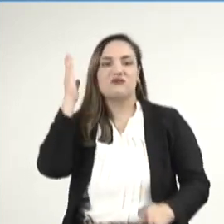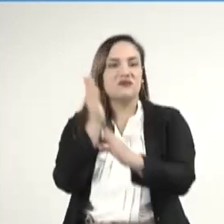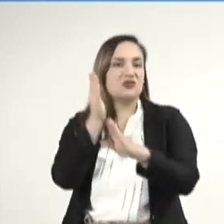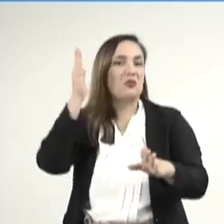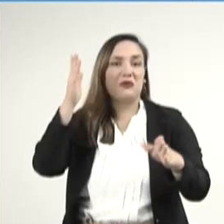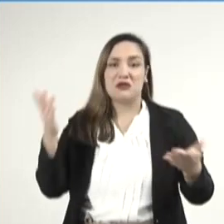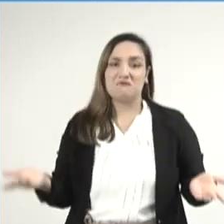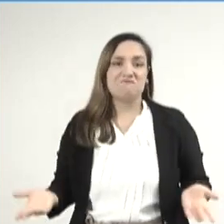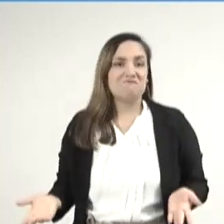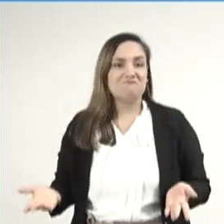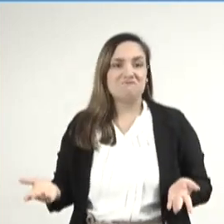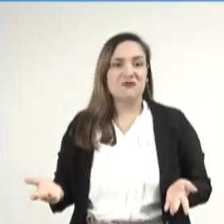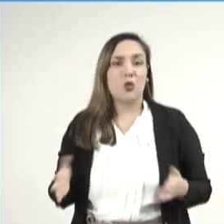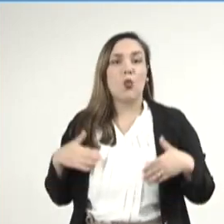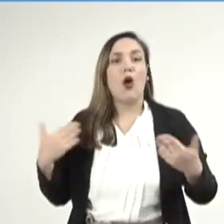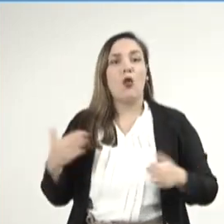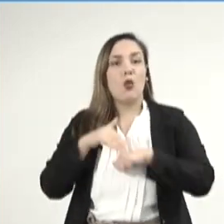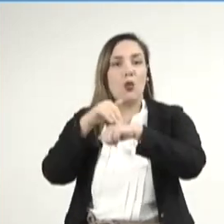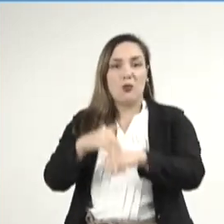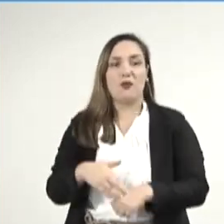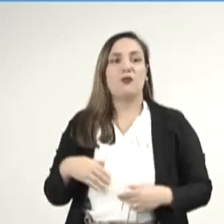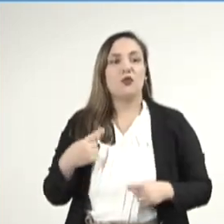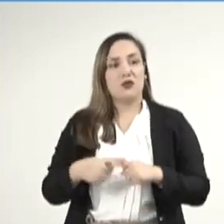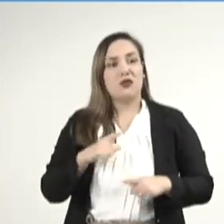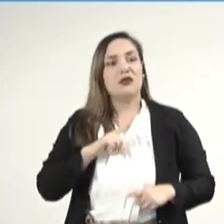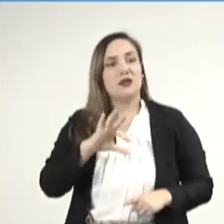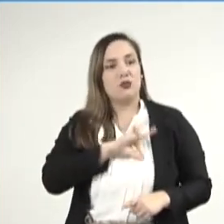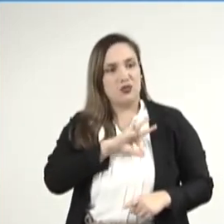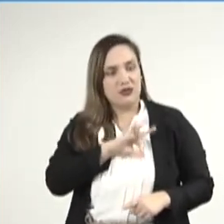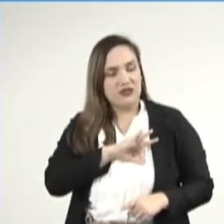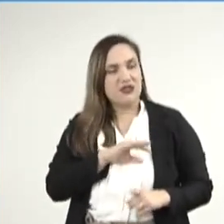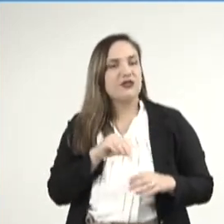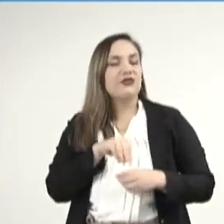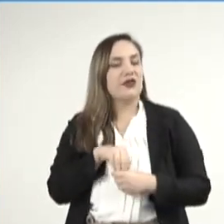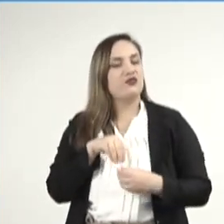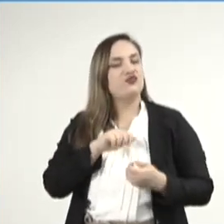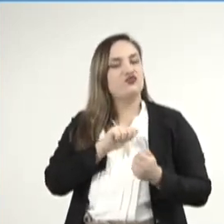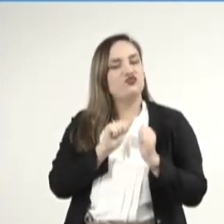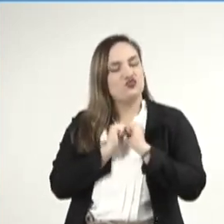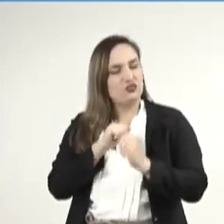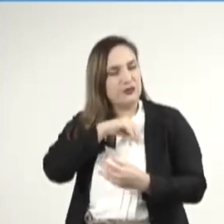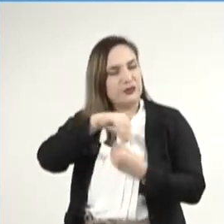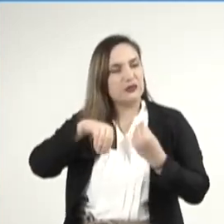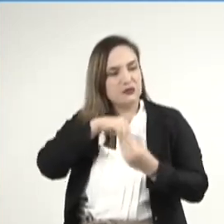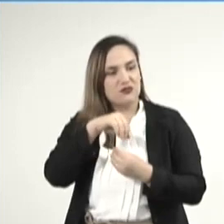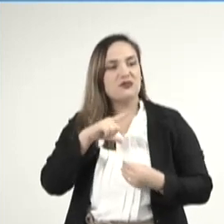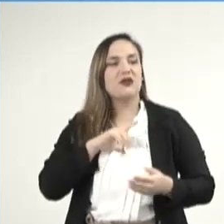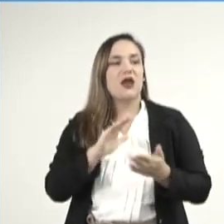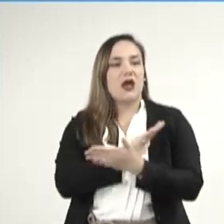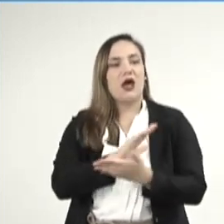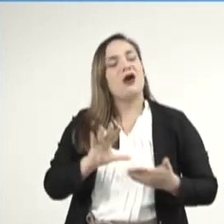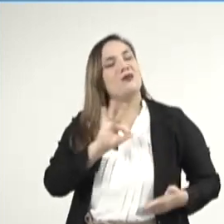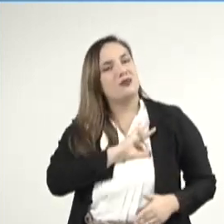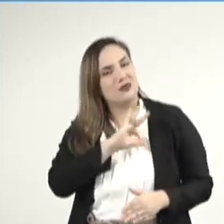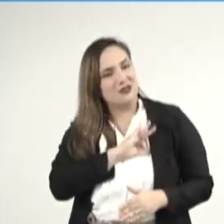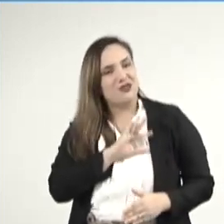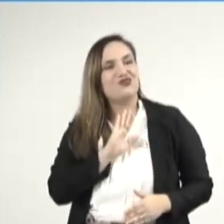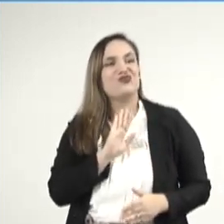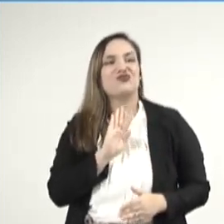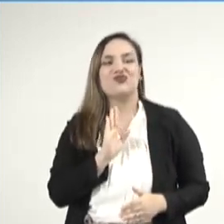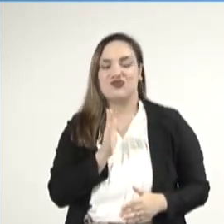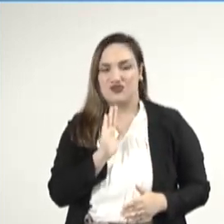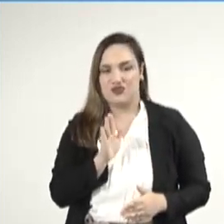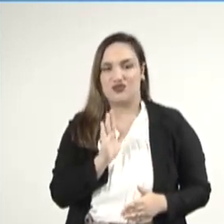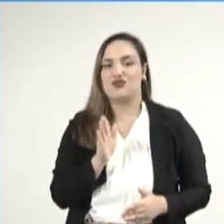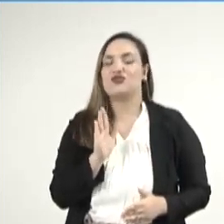são elucidados, porque há policiais envolvidos e há policiais comprometidos.